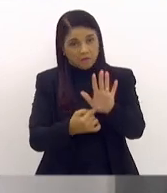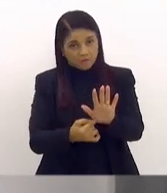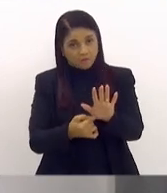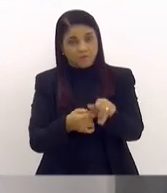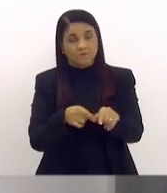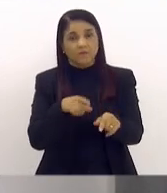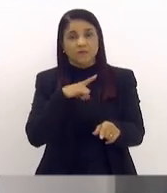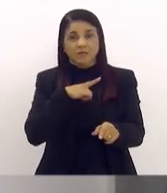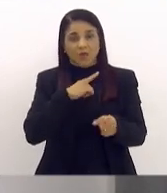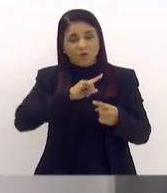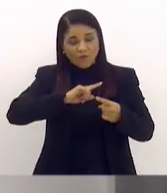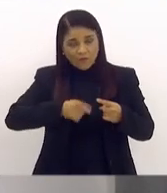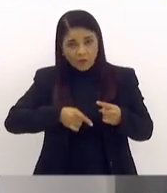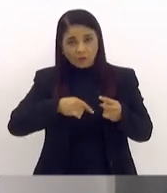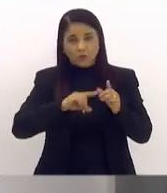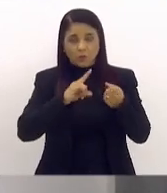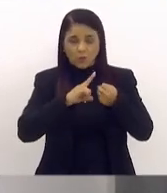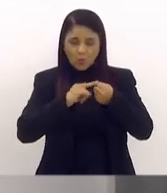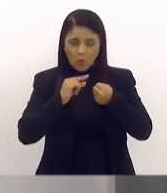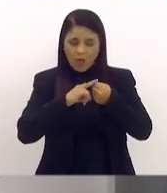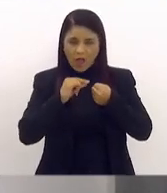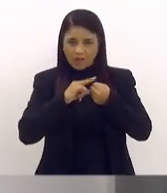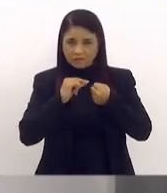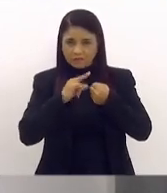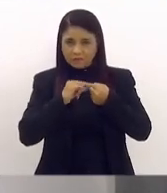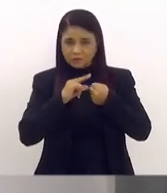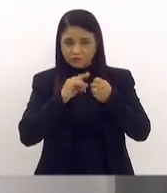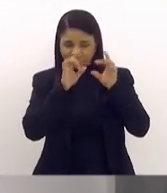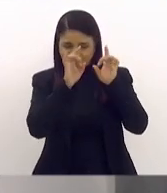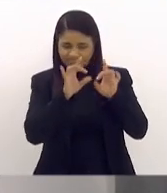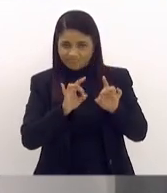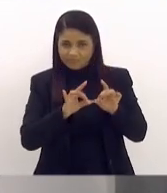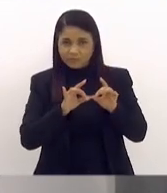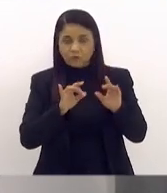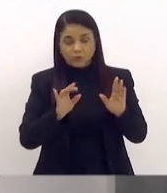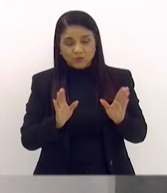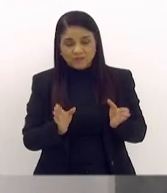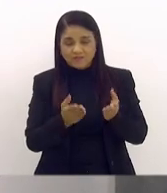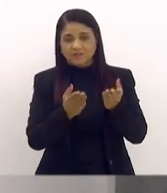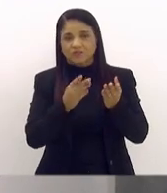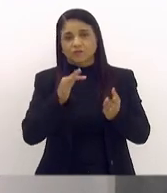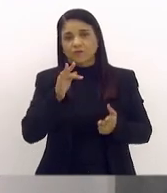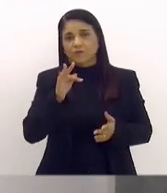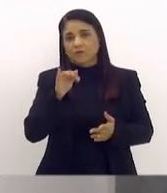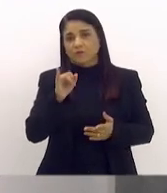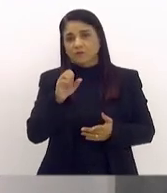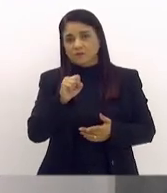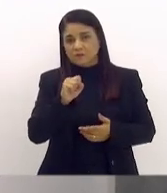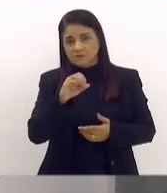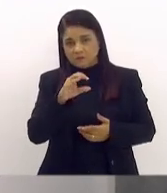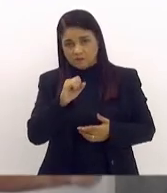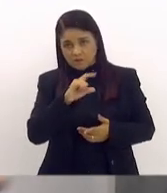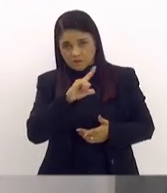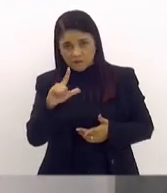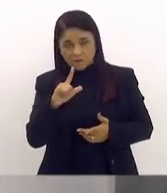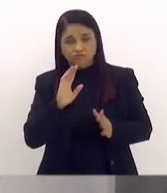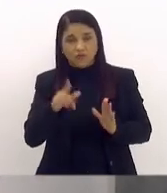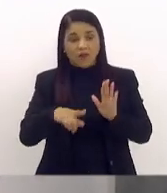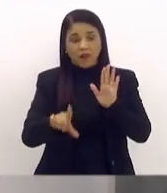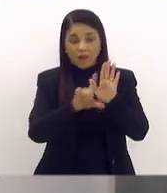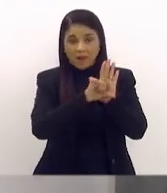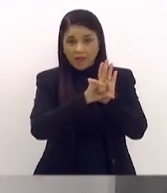havido um veto num artigo específico que falava do incentivo fiscal mencionando uma lei estadual já